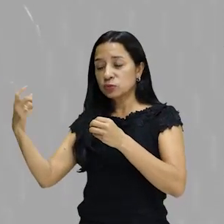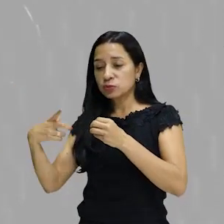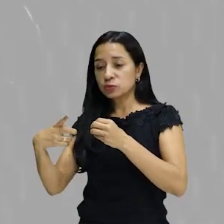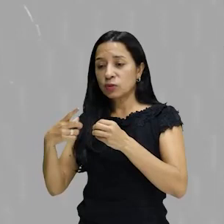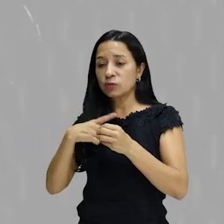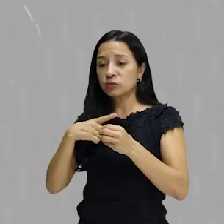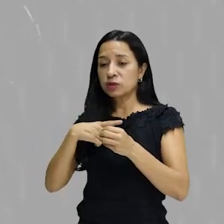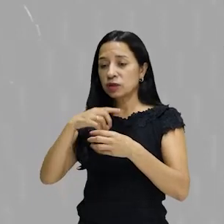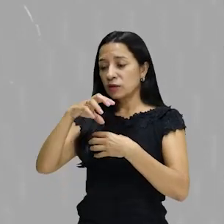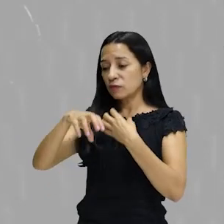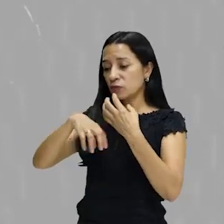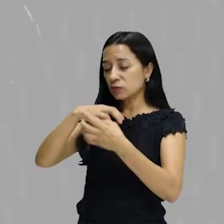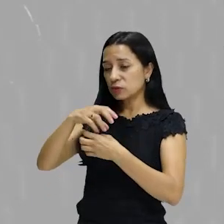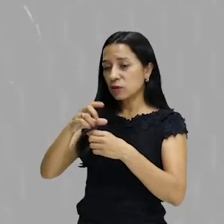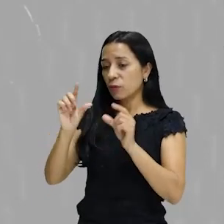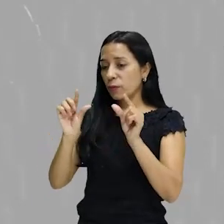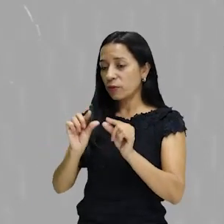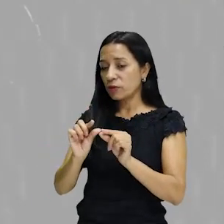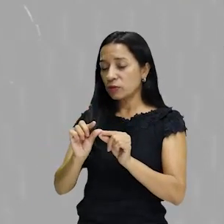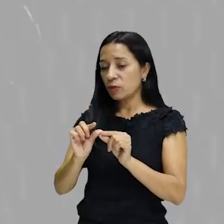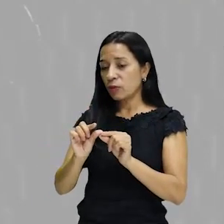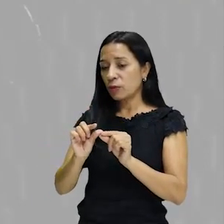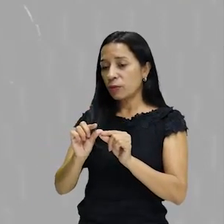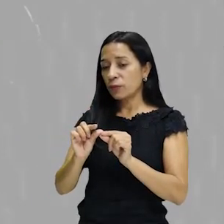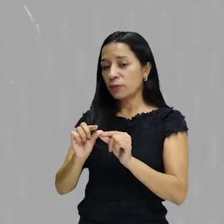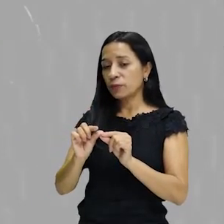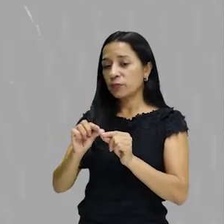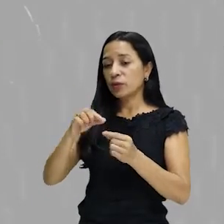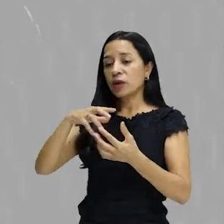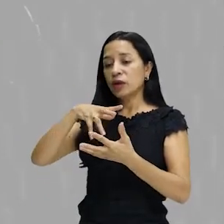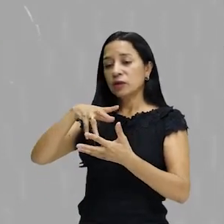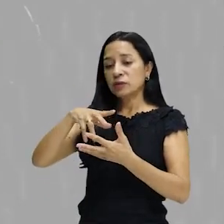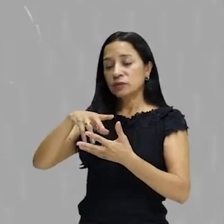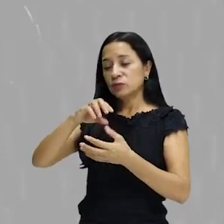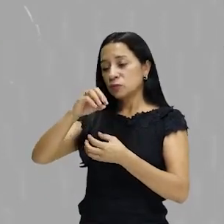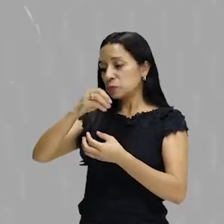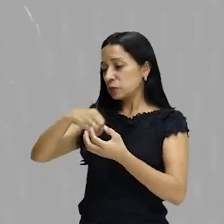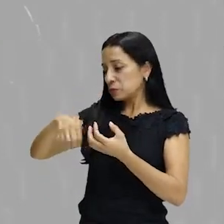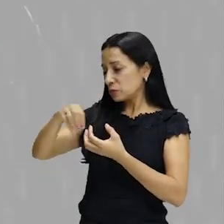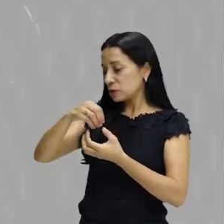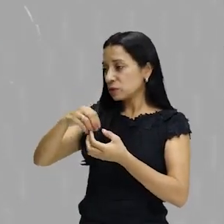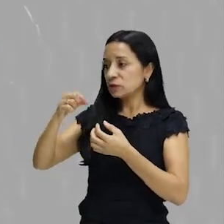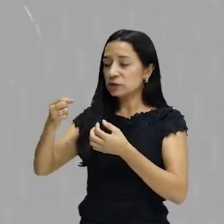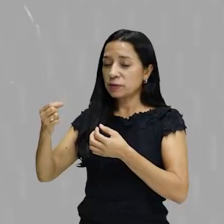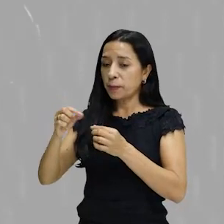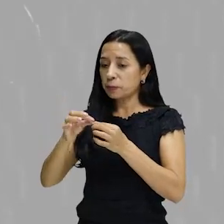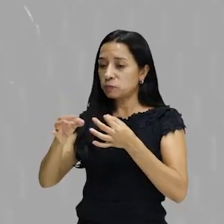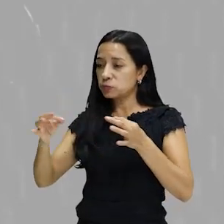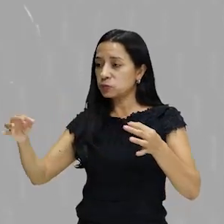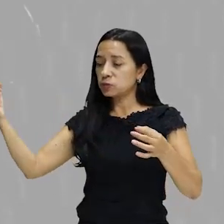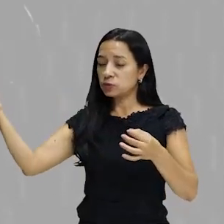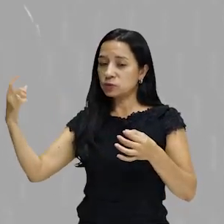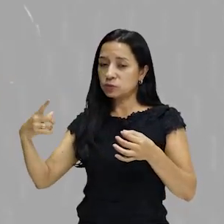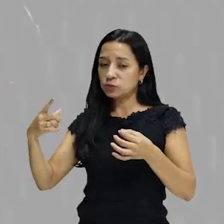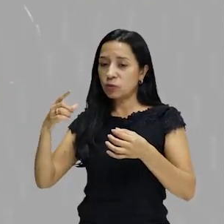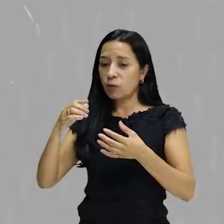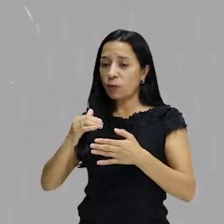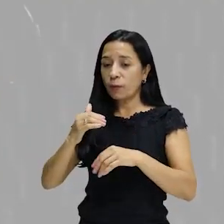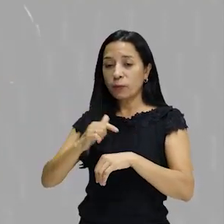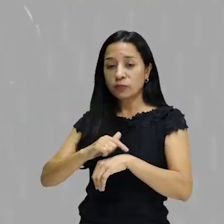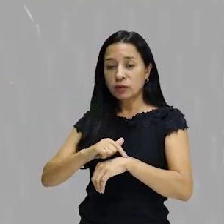menor. E aqueles que estão mais distantes vão ter um tempo de revolução maior, um período de revolução